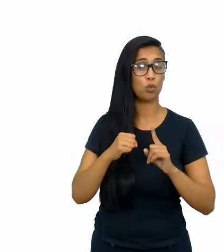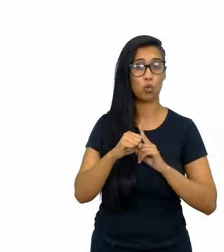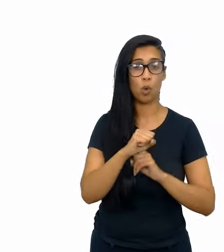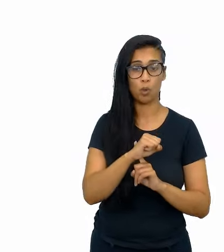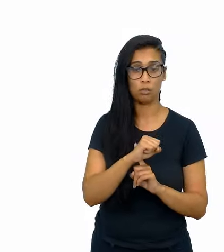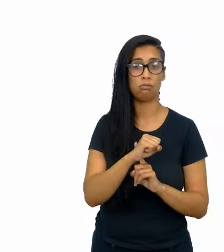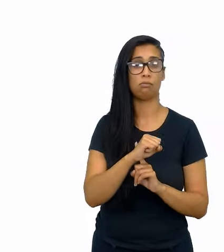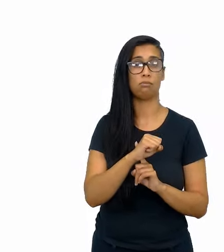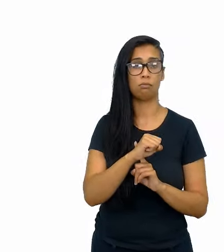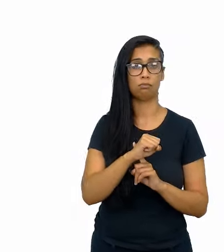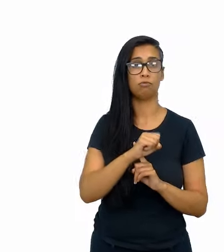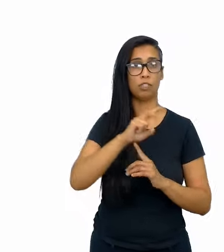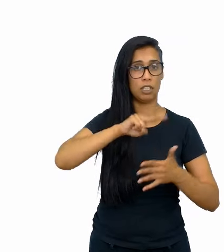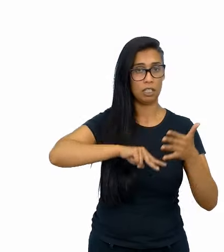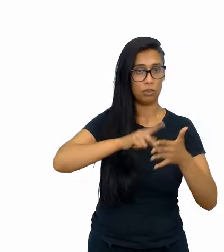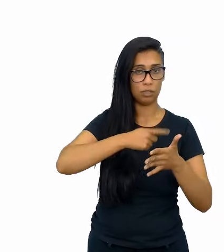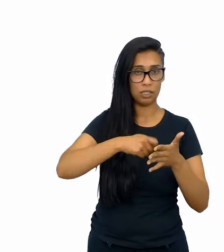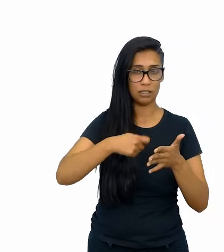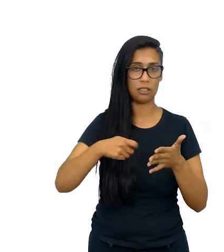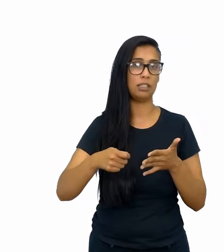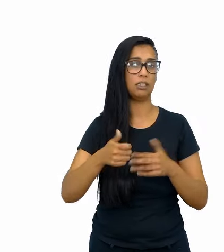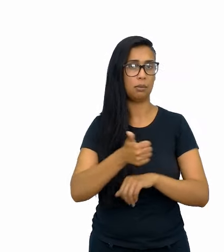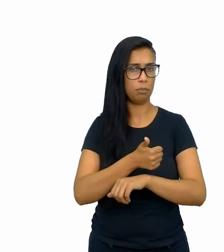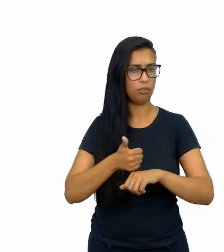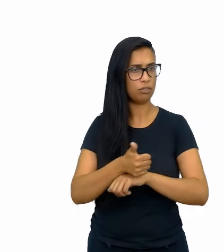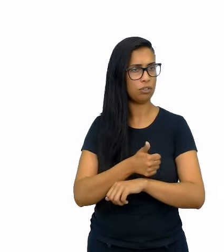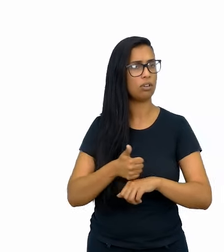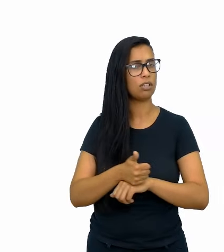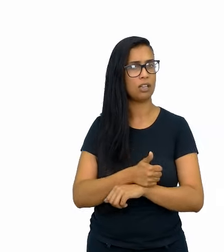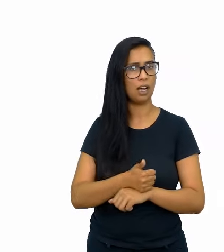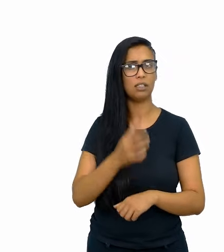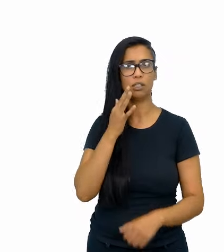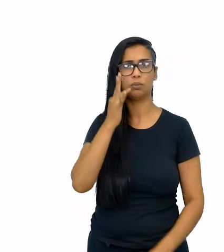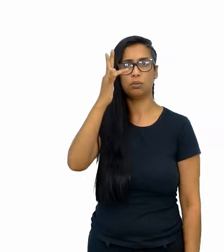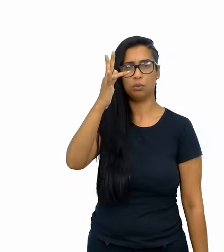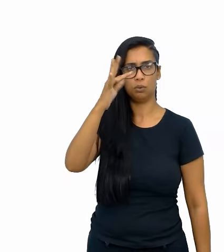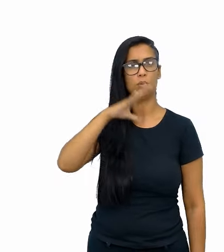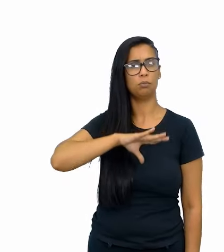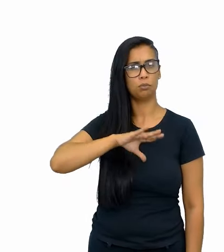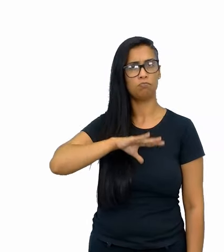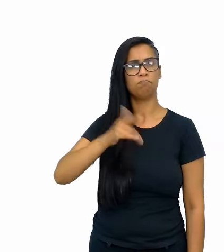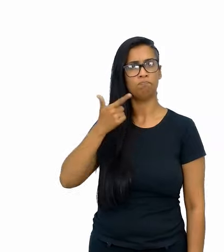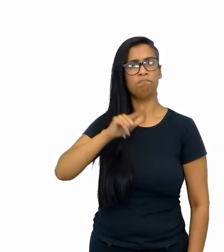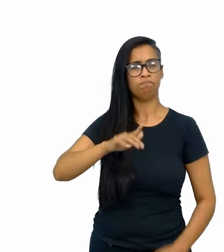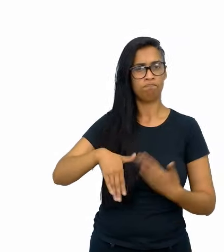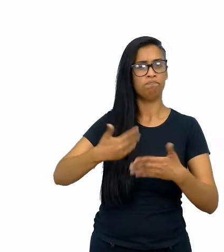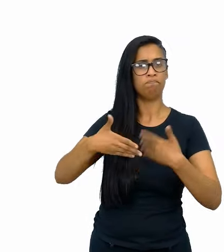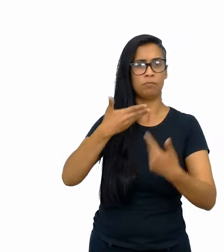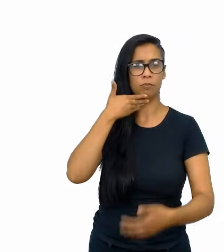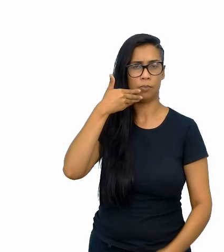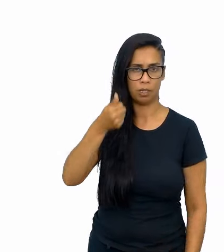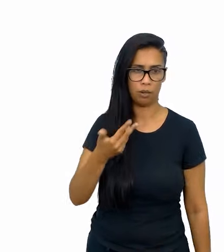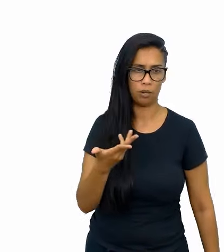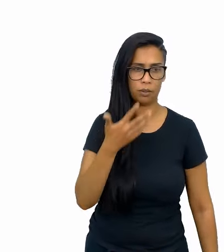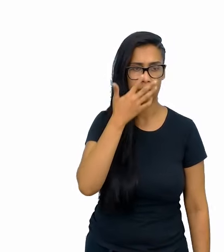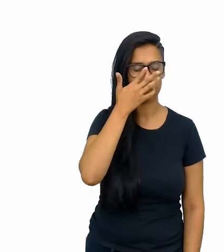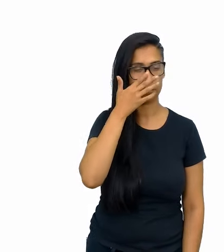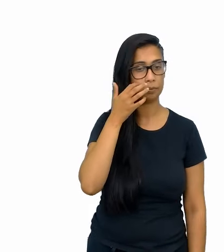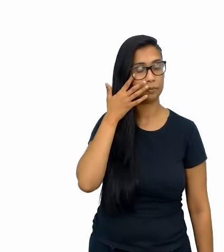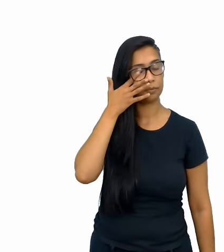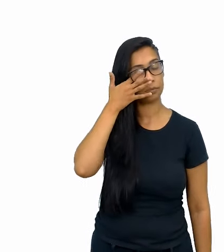escritores proficientes, né, a partir também das habilidades que estão postas aí e que estão envolvidas na